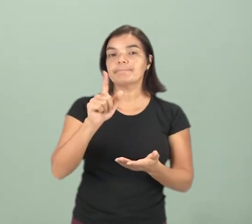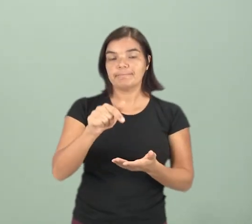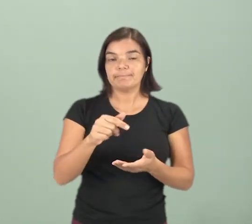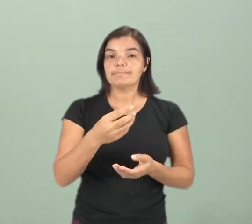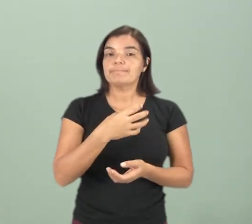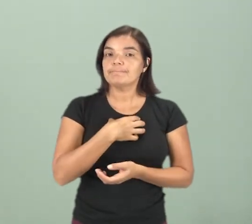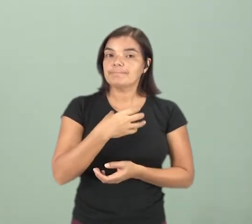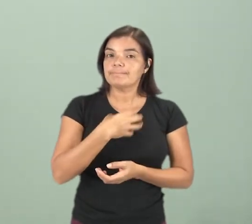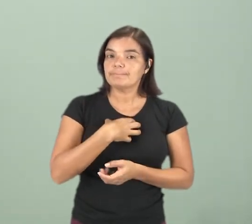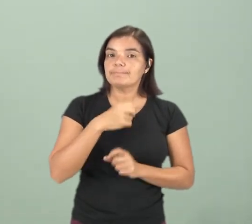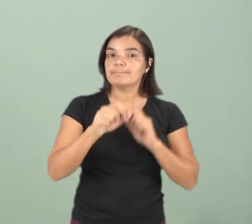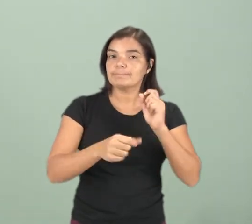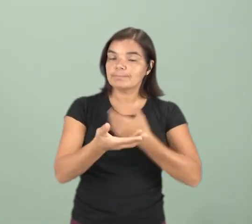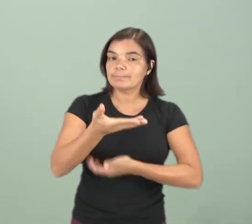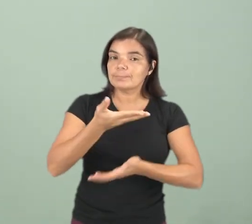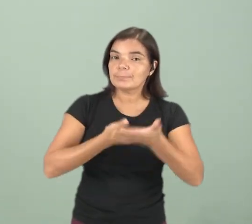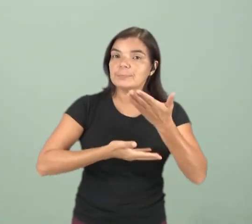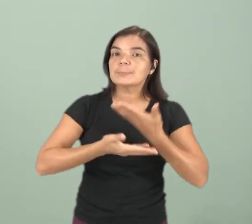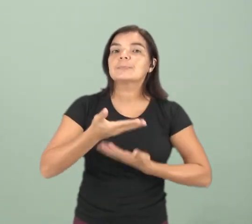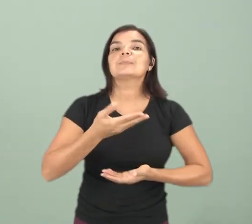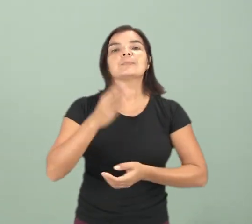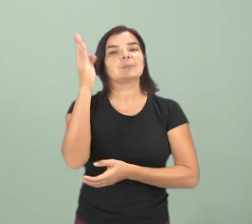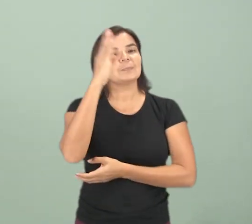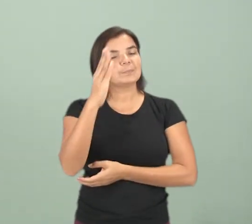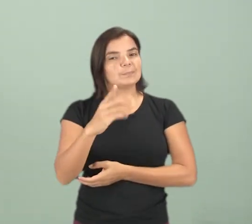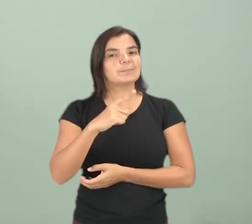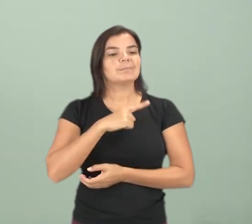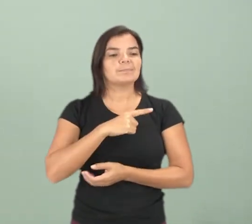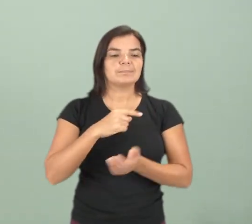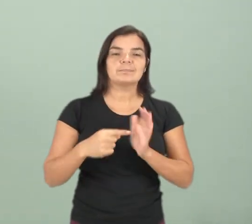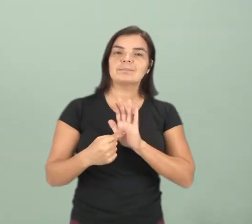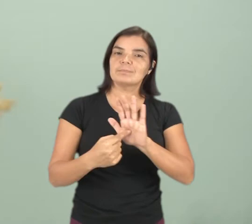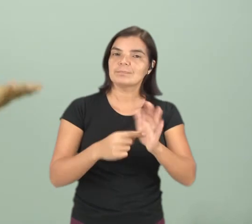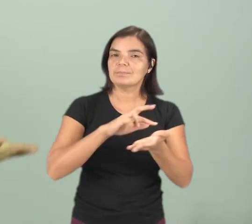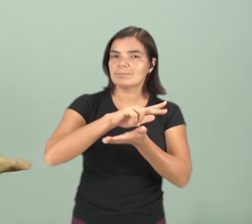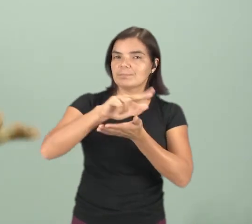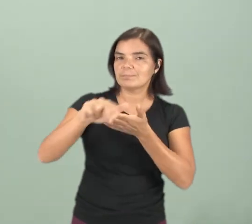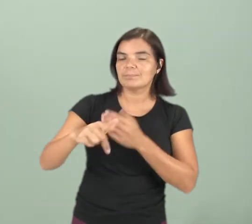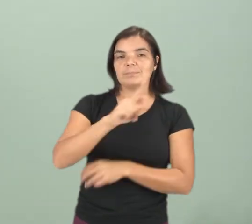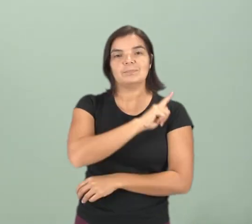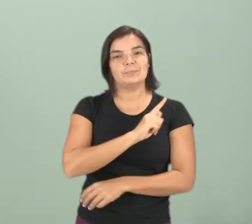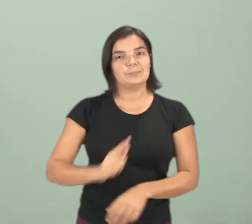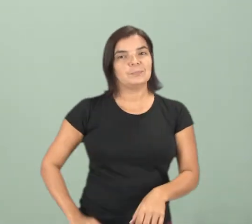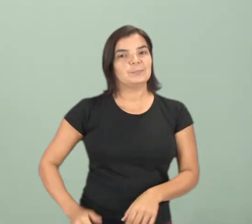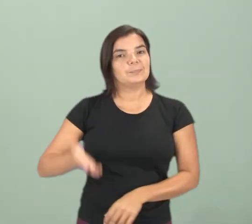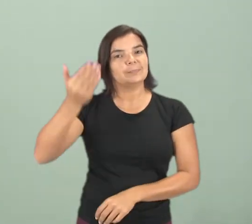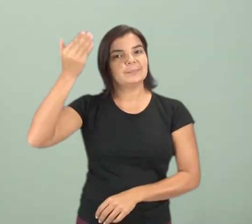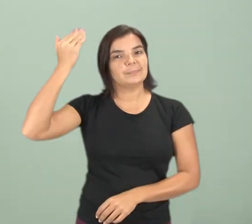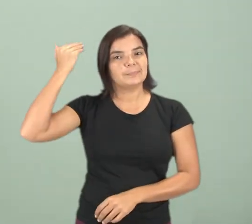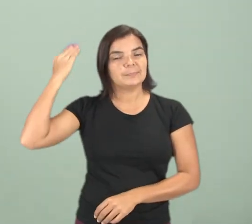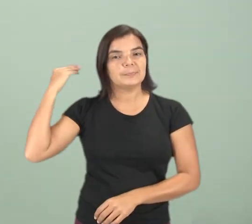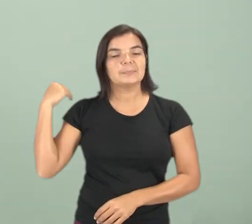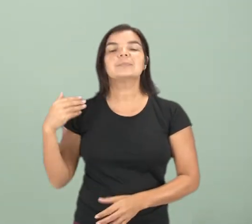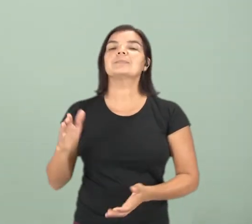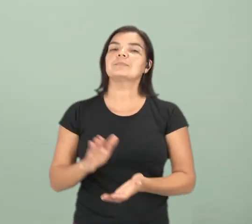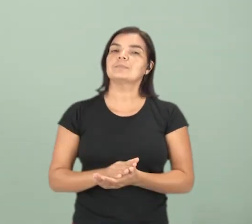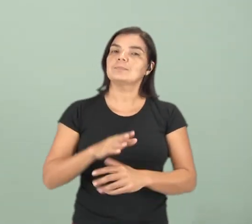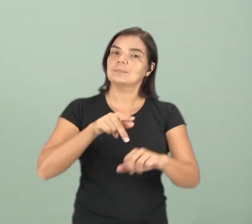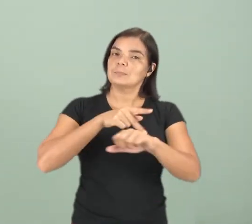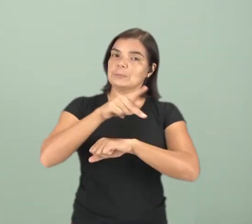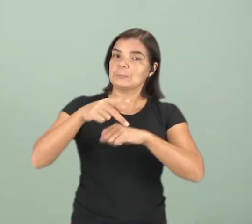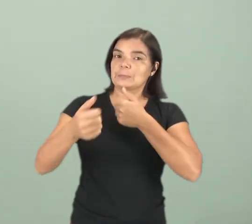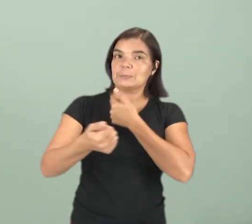uma maneira de integração que o Brasil proporciona durante vários governos passados em relação aos seus